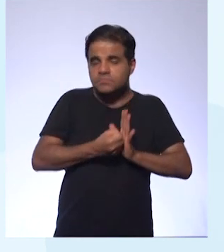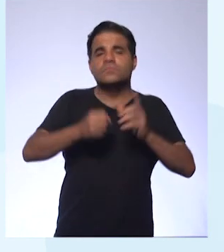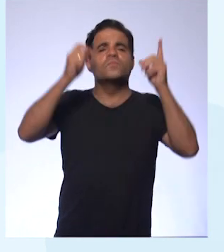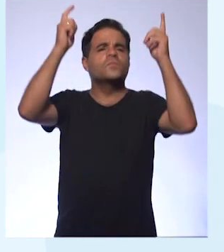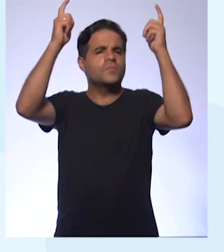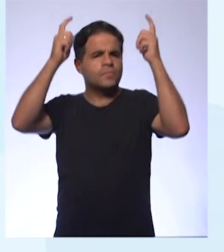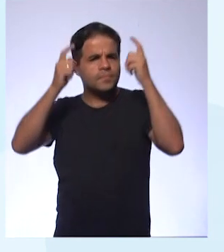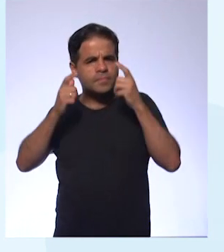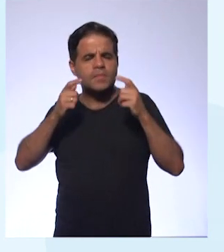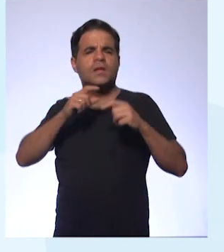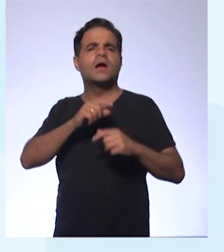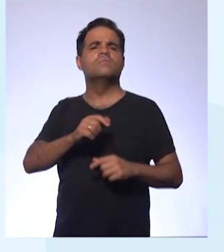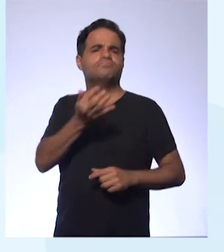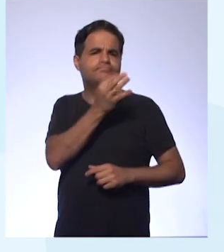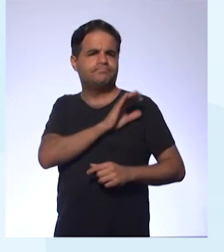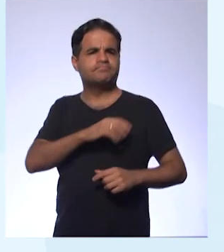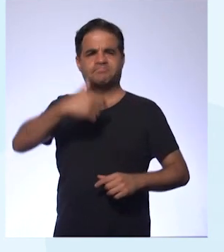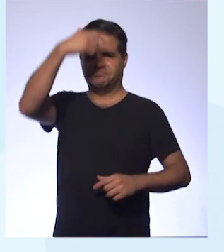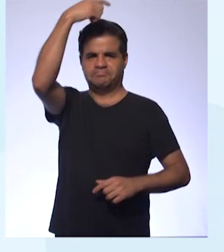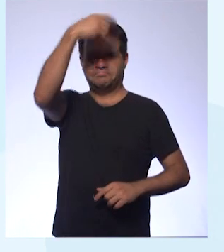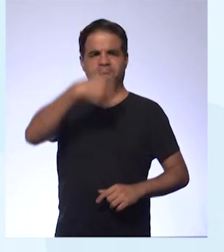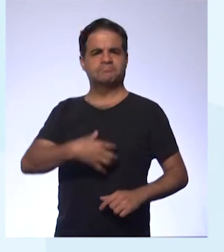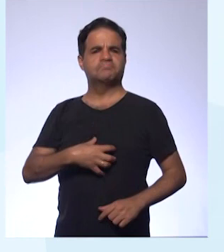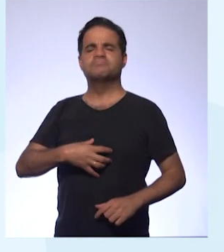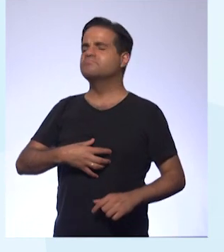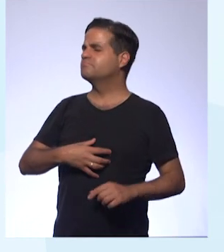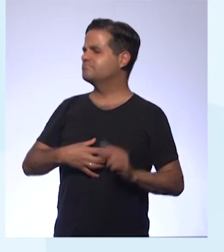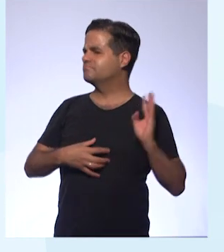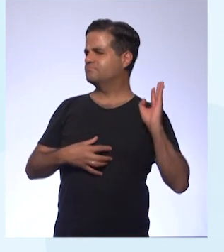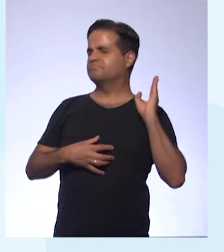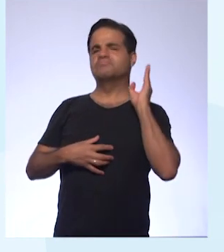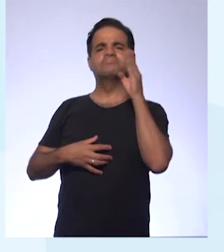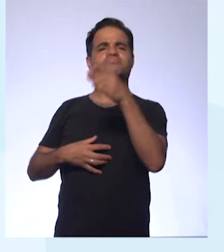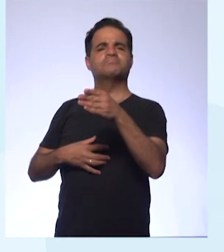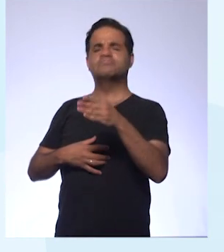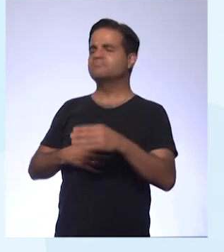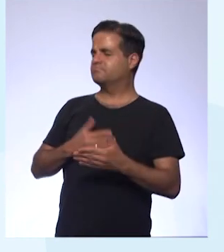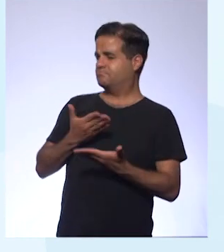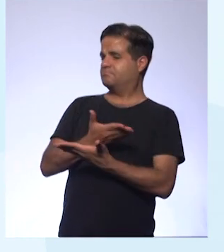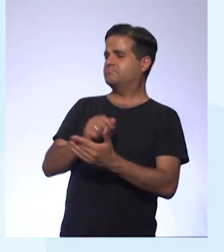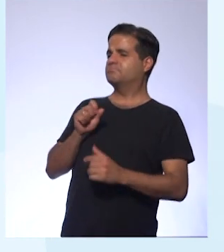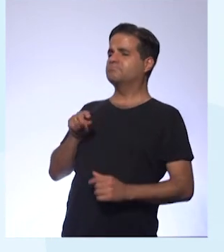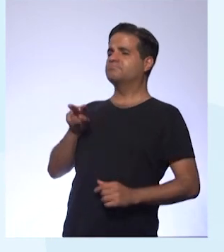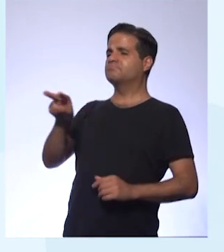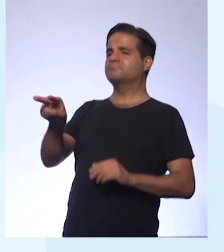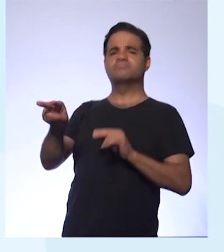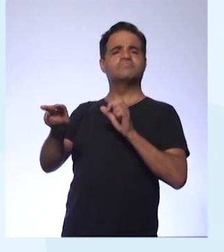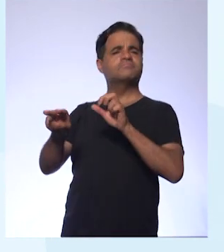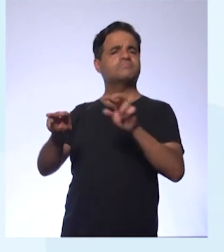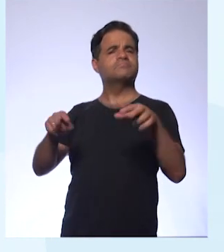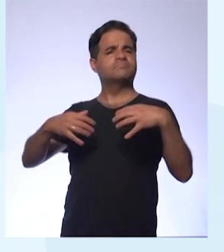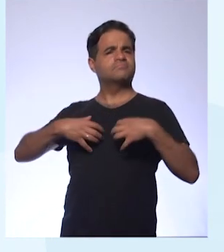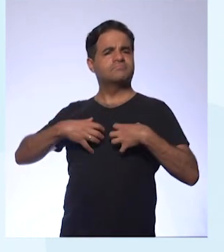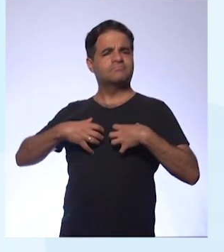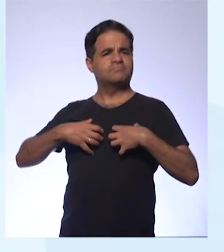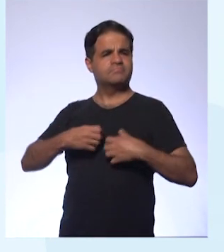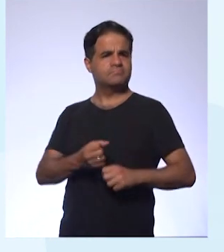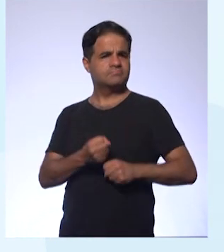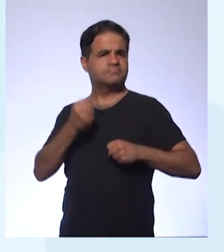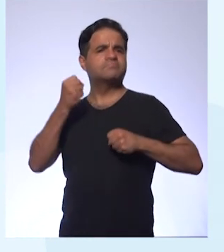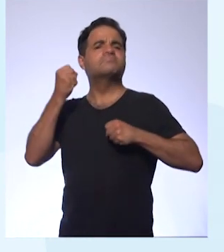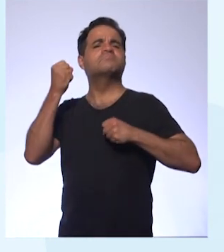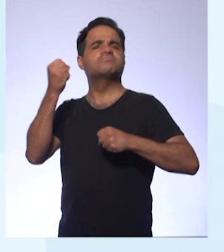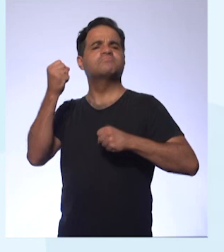olha a postura dele, né, ele está olhando diretamente para o espectador e ele tem esse cetro, né,